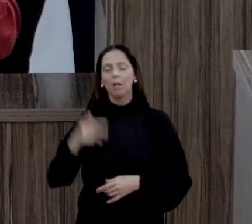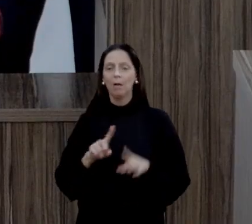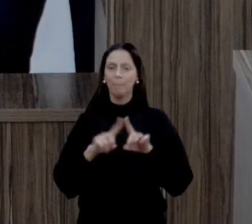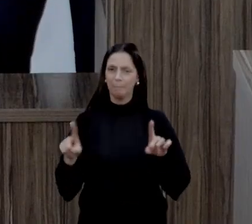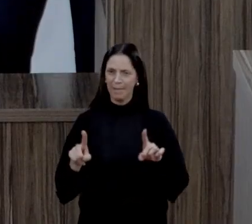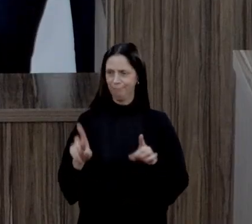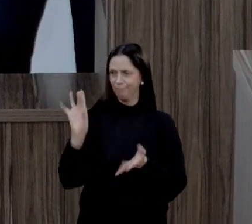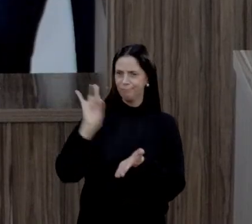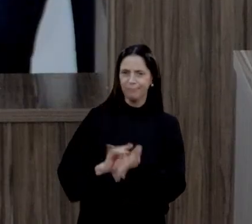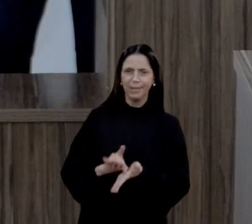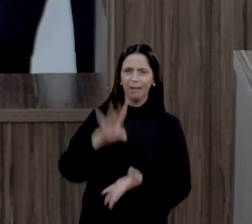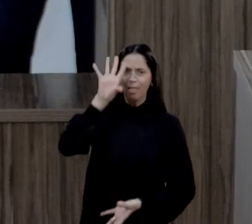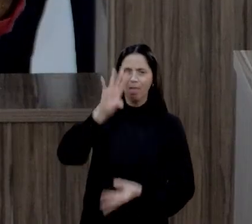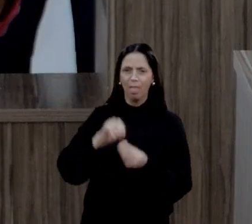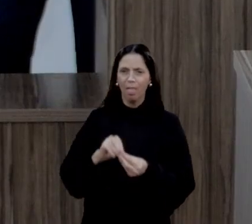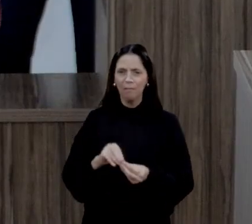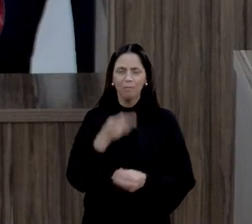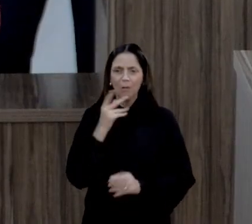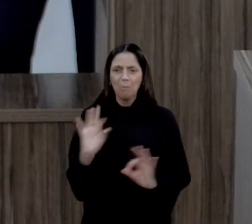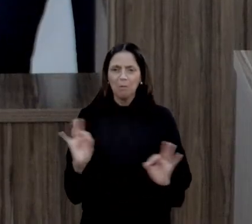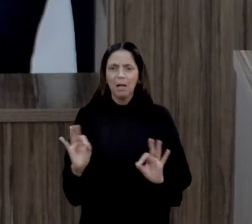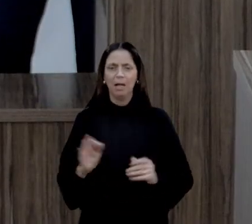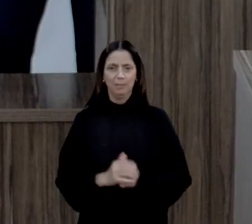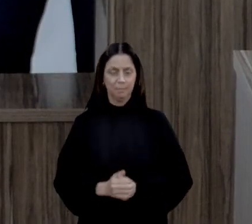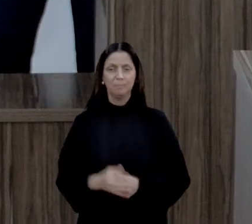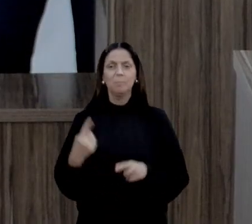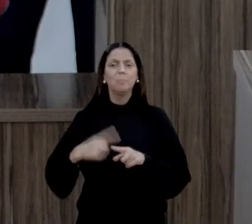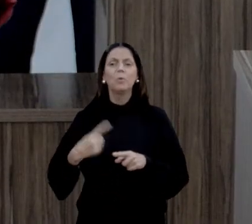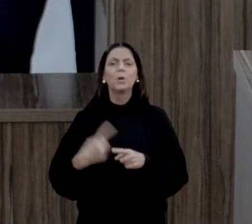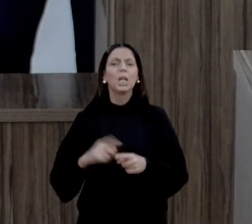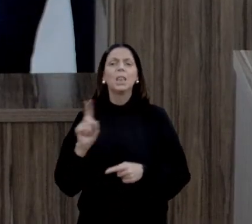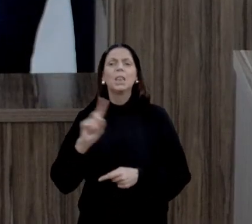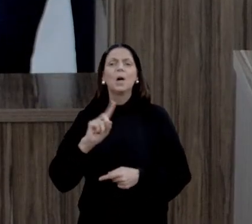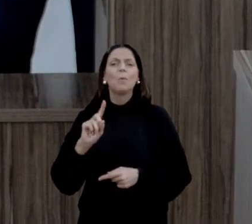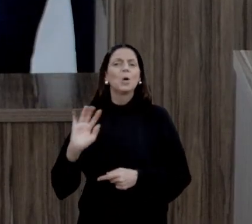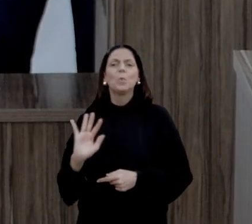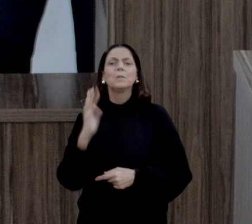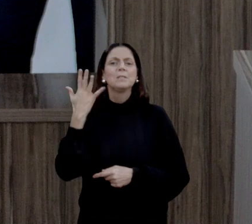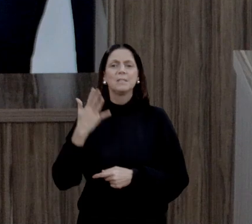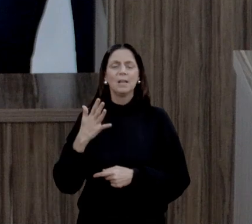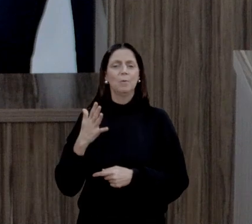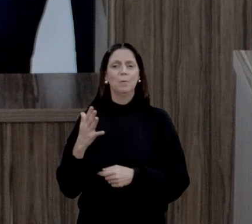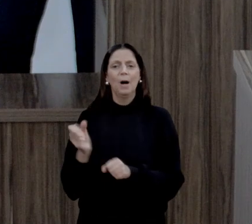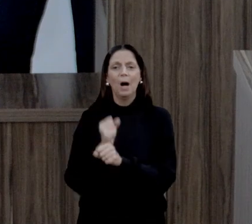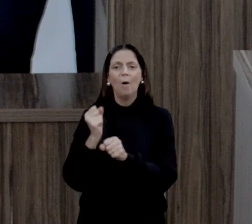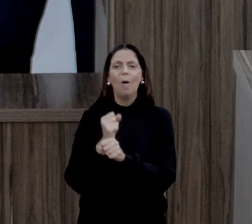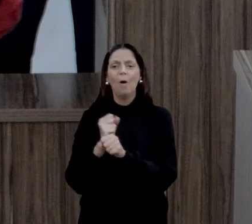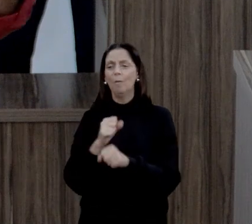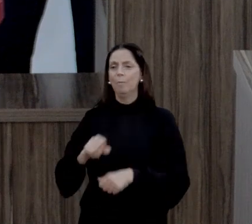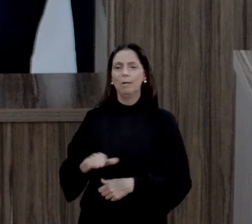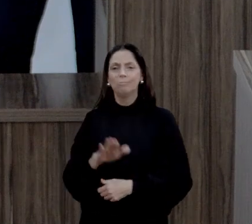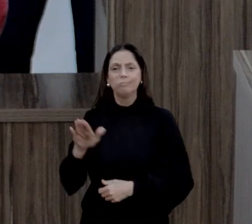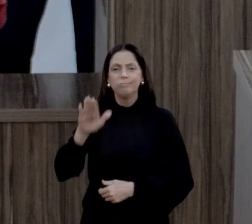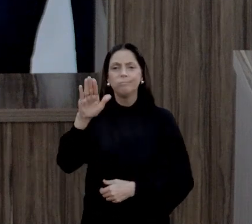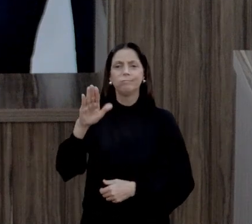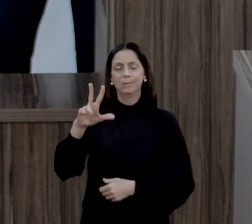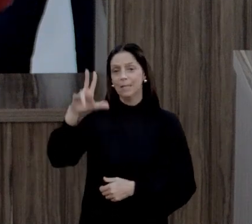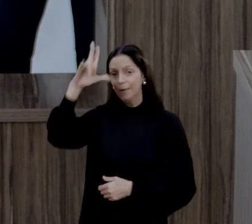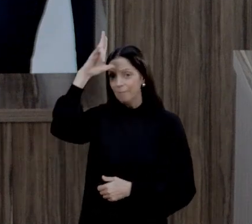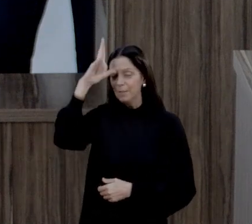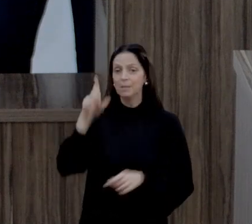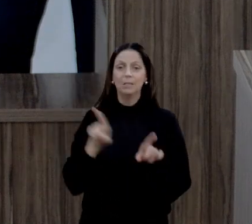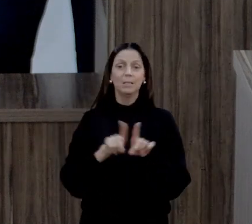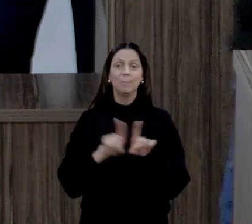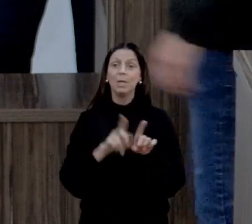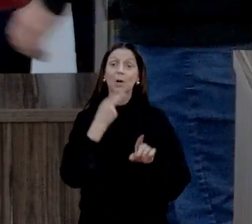da Via Expressa, por que aquela obra não anda, por que não chegou lá no pé da Serra da Vila. Ele não fala das obras estaduais que estão paradas, né, daquelas que o governador